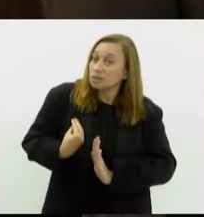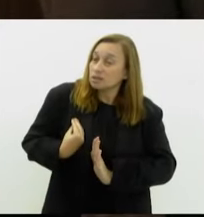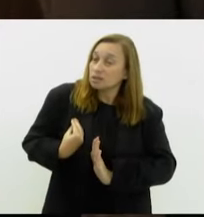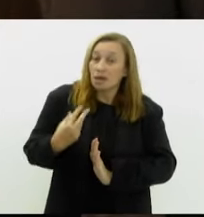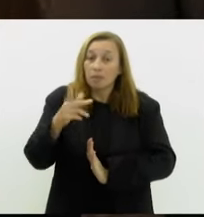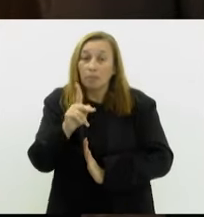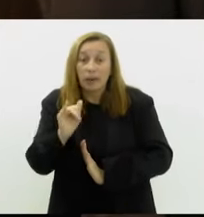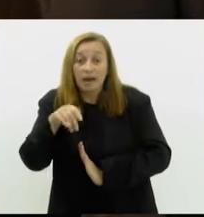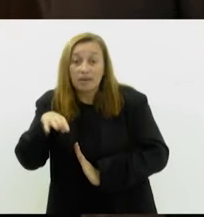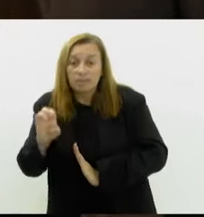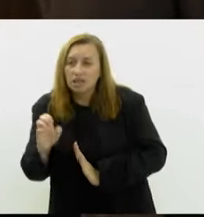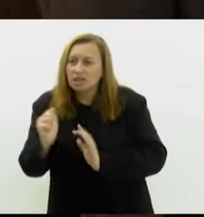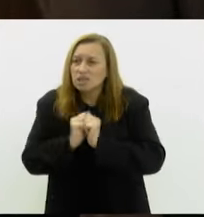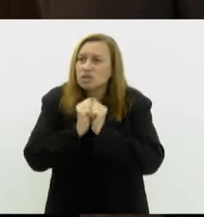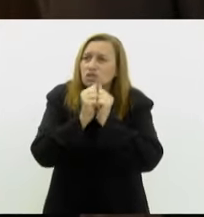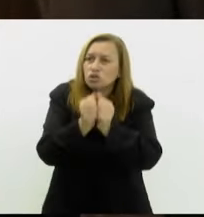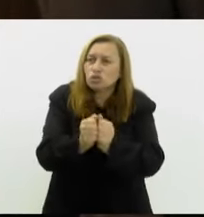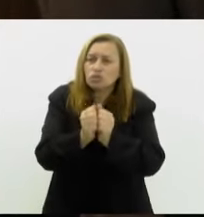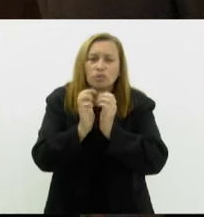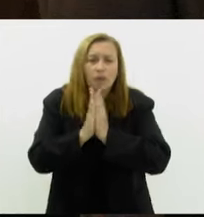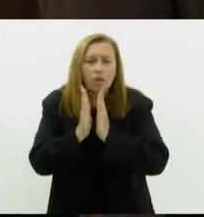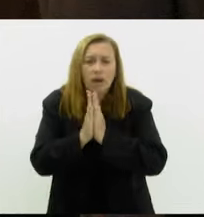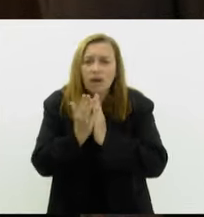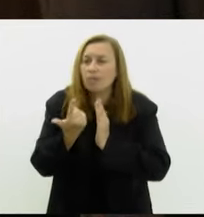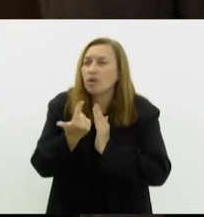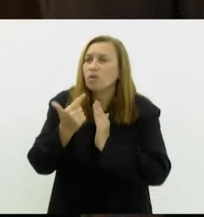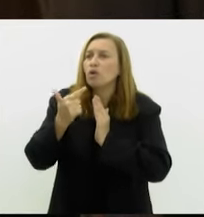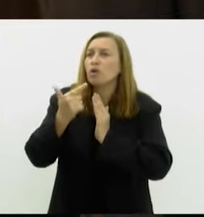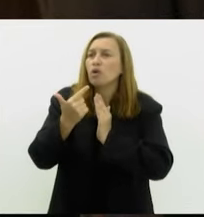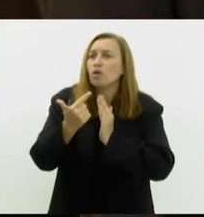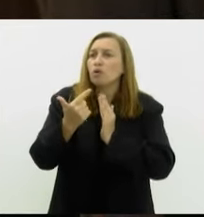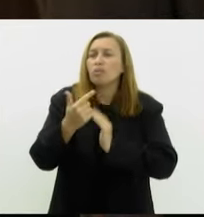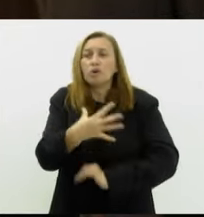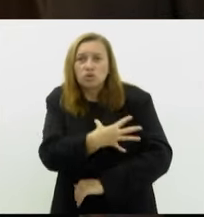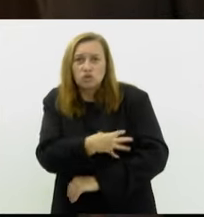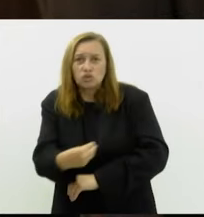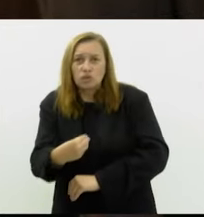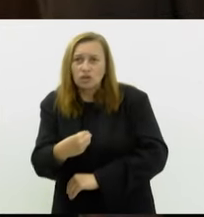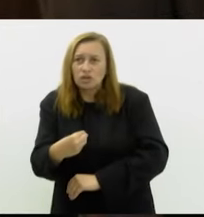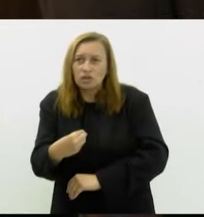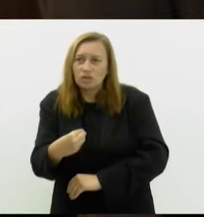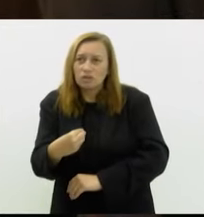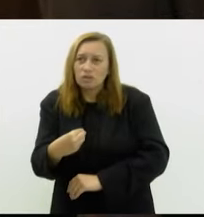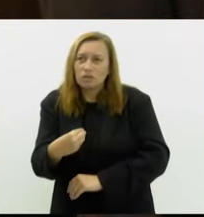pais e mães que se juntam para rezar por aqueles filhos que muitas vezes estão tendo